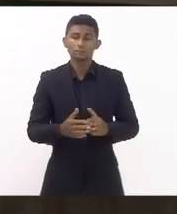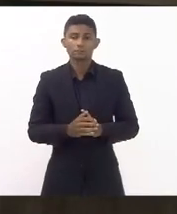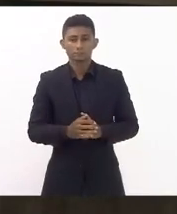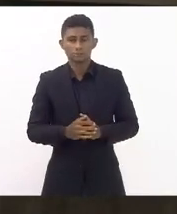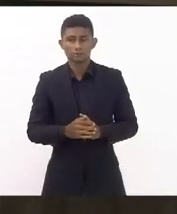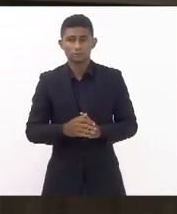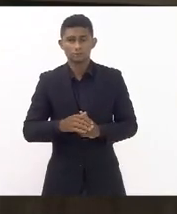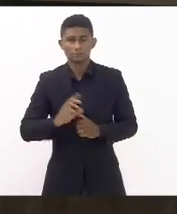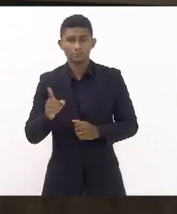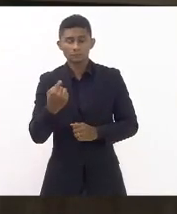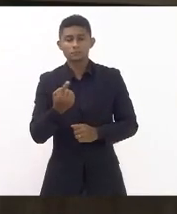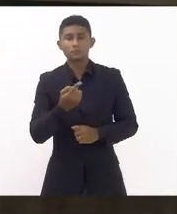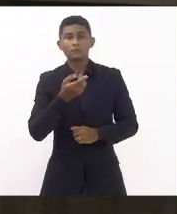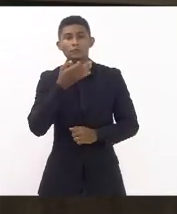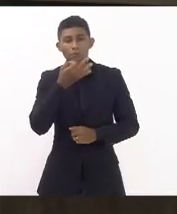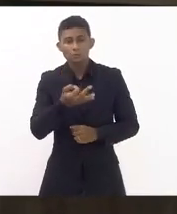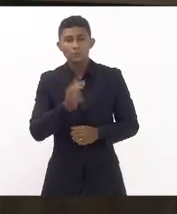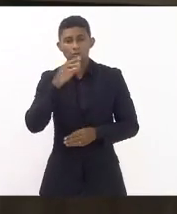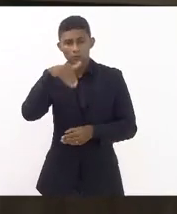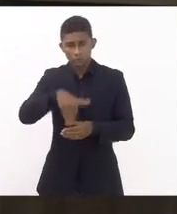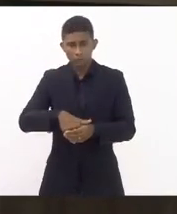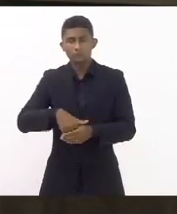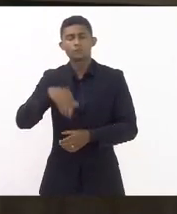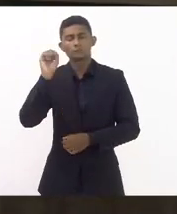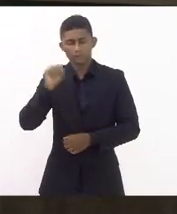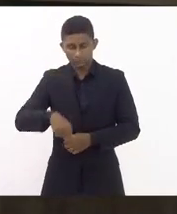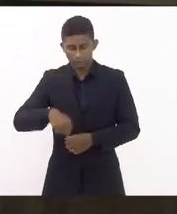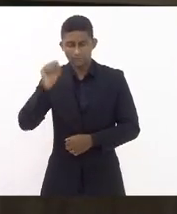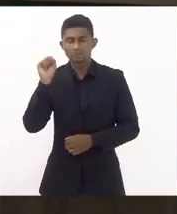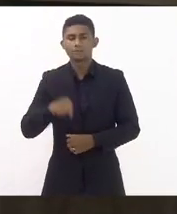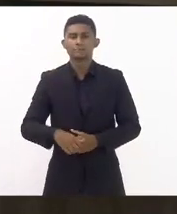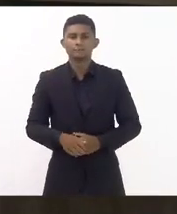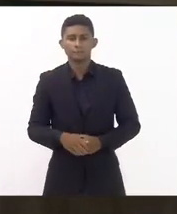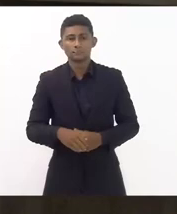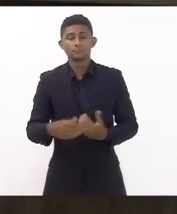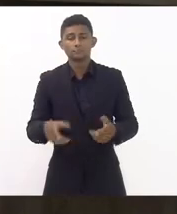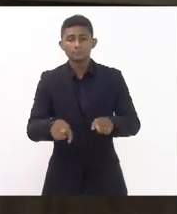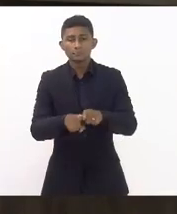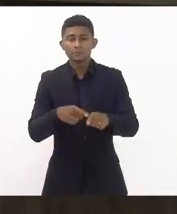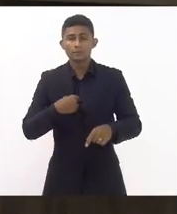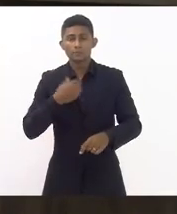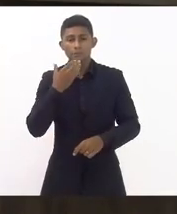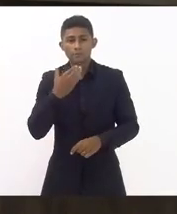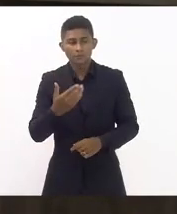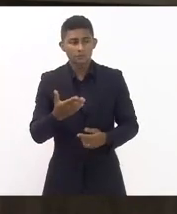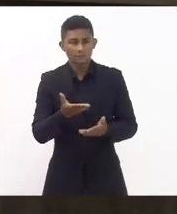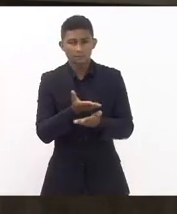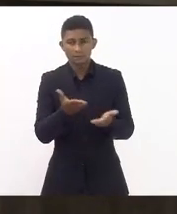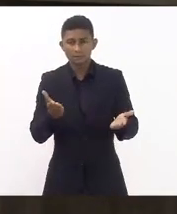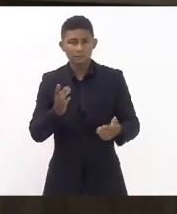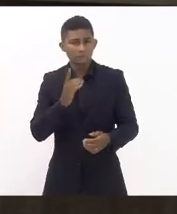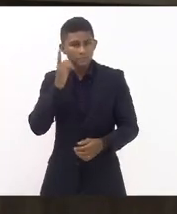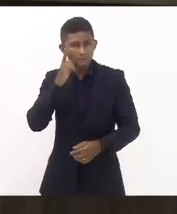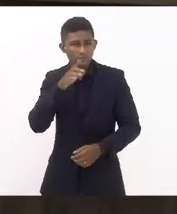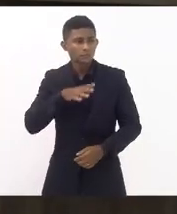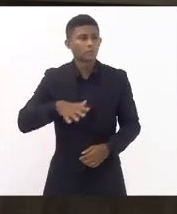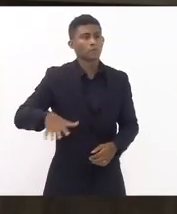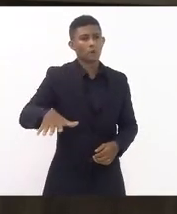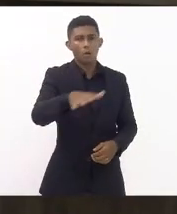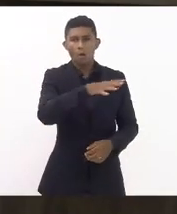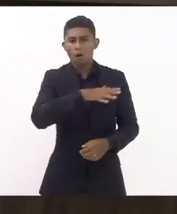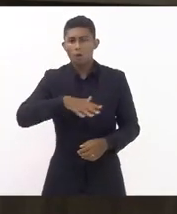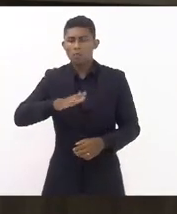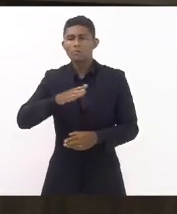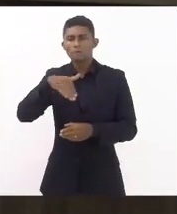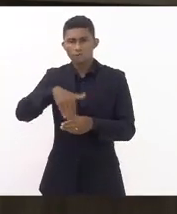o nosso parecer é favorável já e pedindo também o voto dos demais deputados e deputadas para